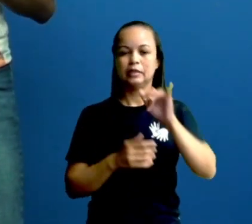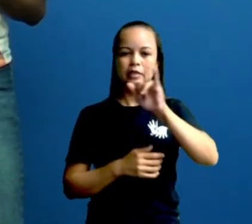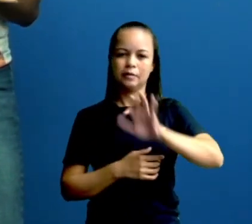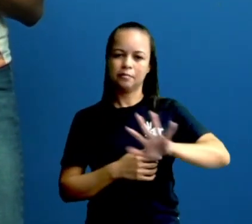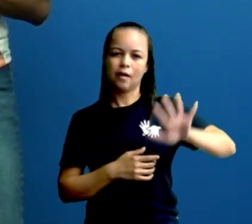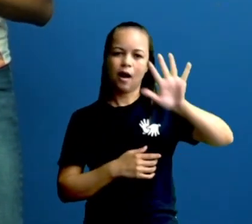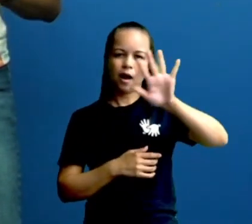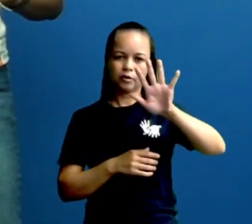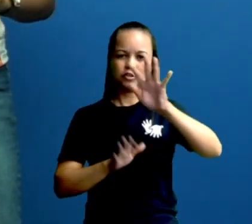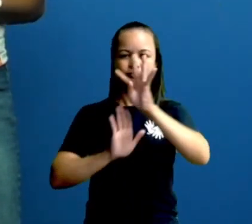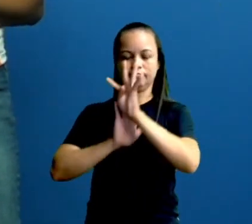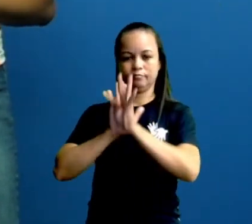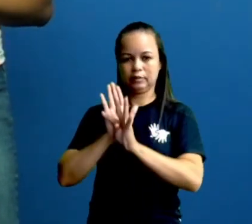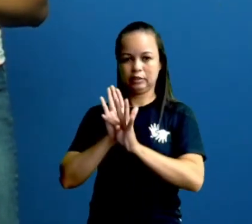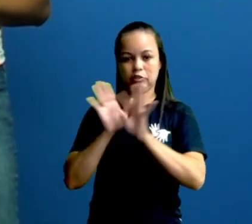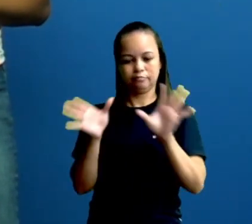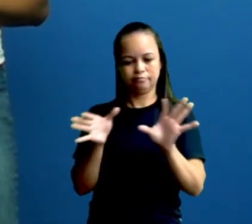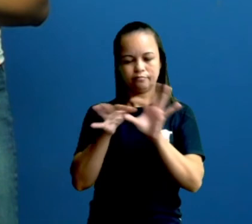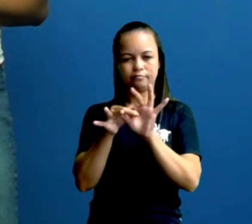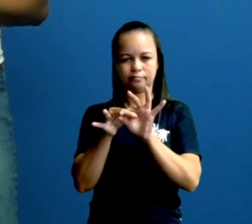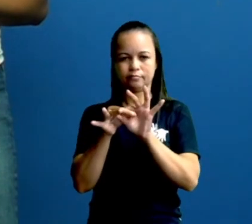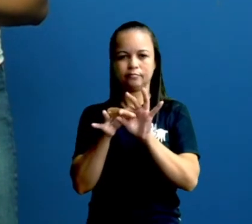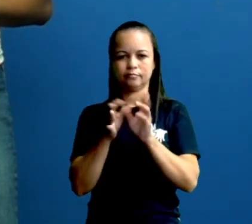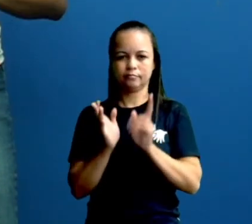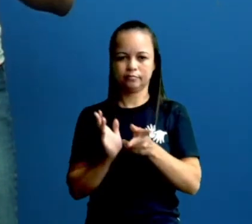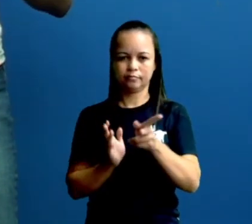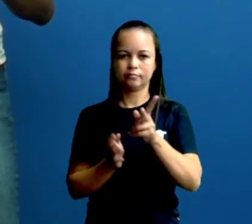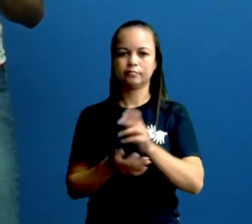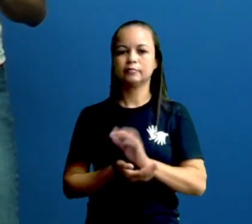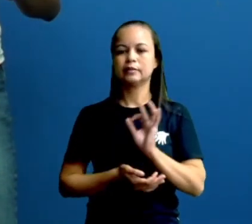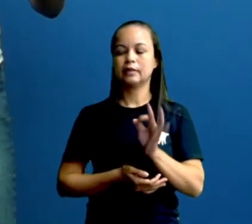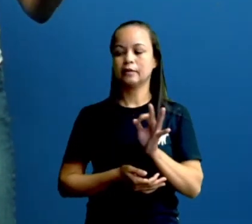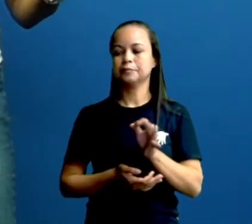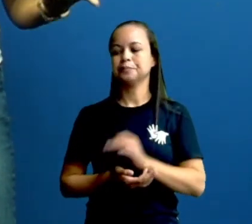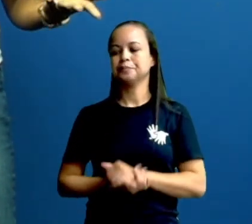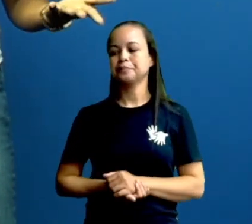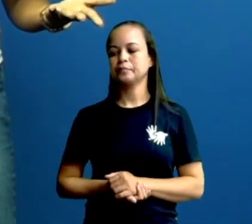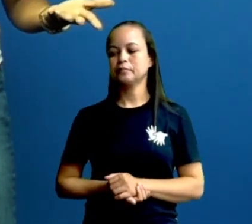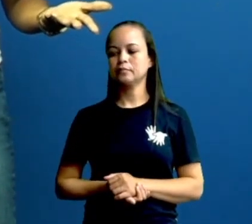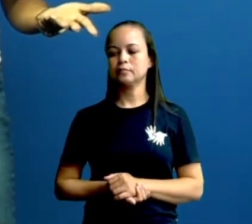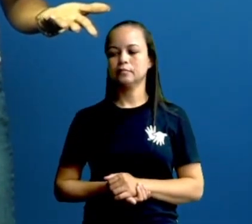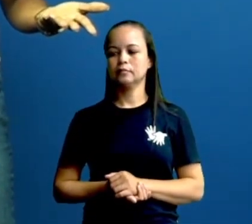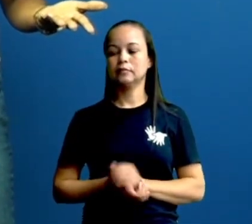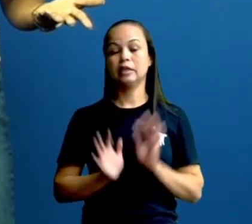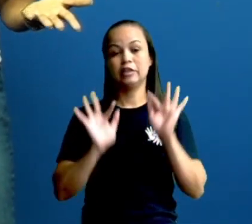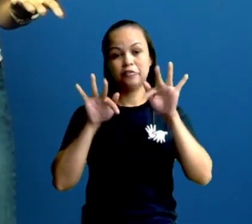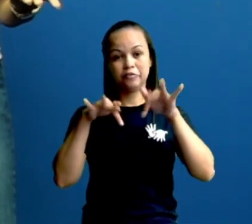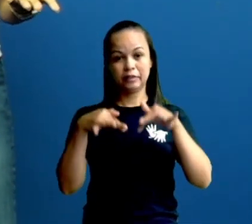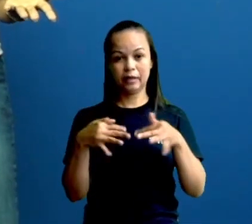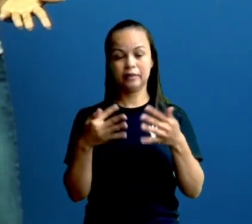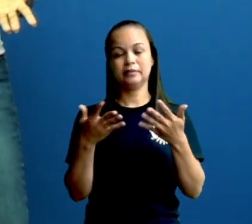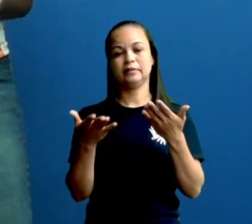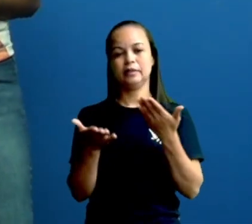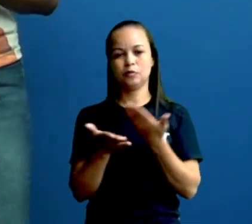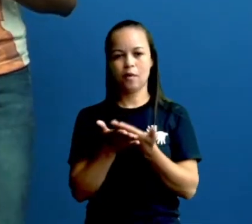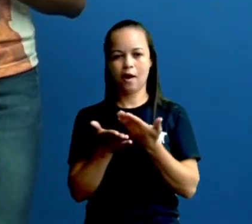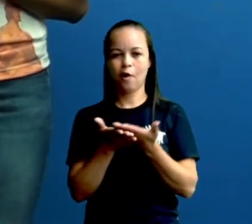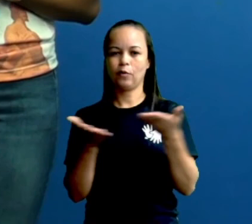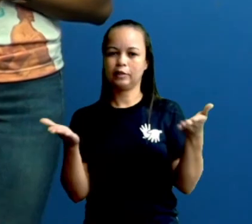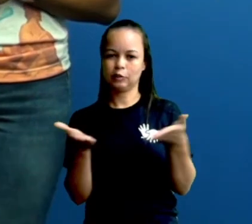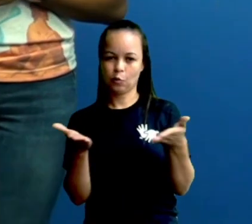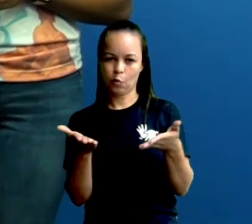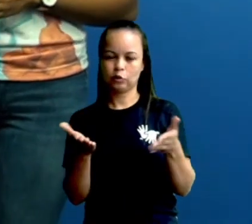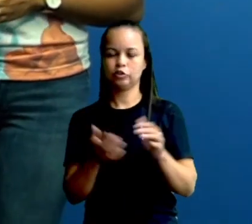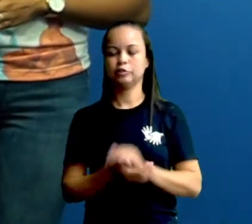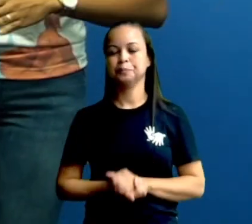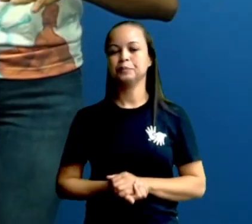texto, ambas têm que ficar juntinhos, certo? Bom, e finalizando a nossa English Class de hoje, a nossa